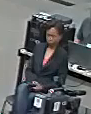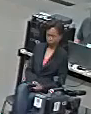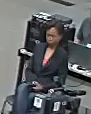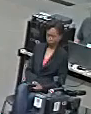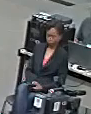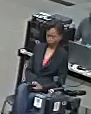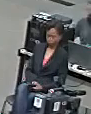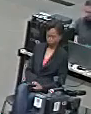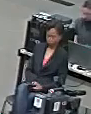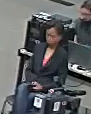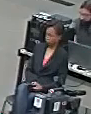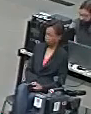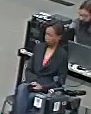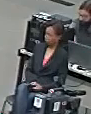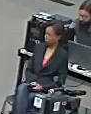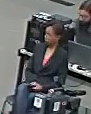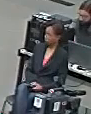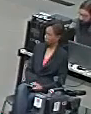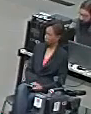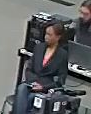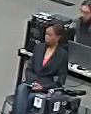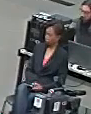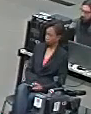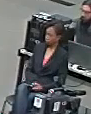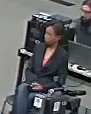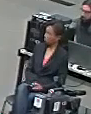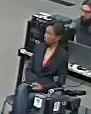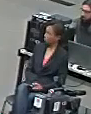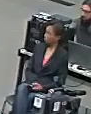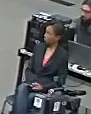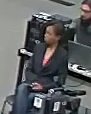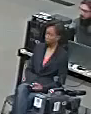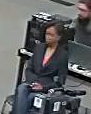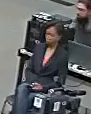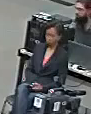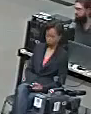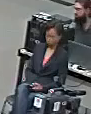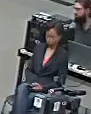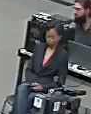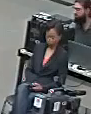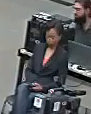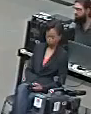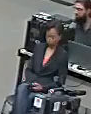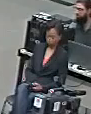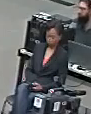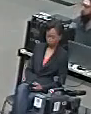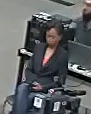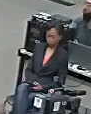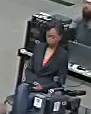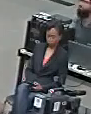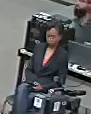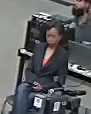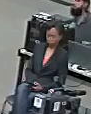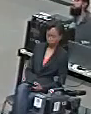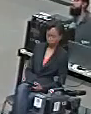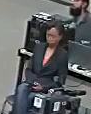nossa nosso cartão de passe esse negócio aí o metrô Vira e Mexe tem aqui quem é